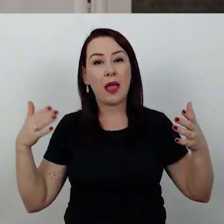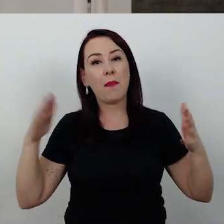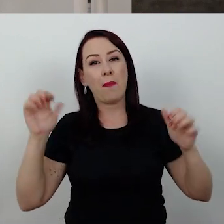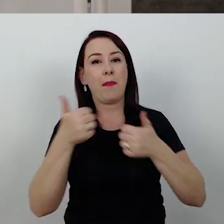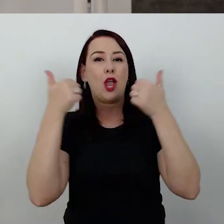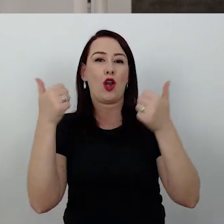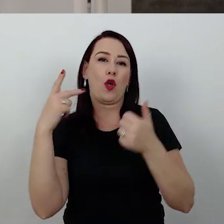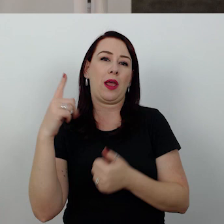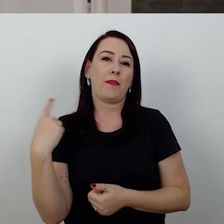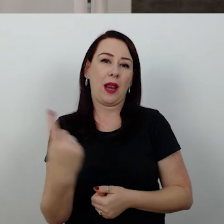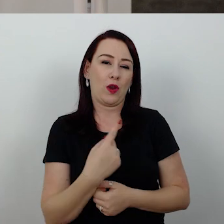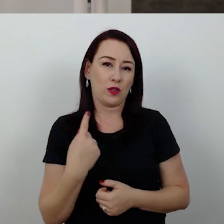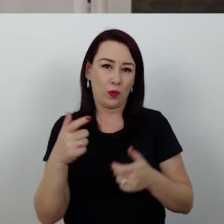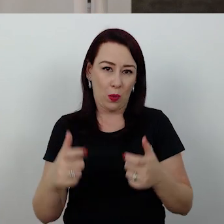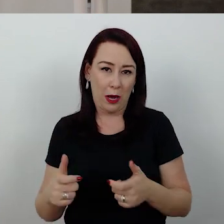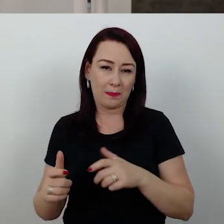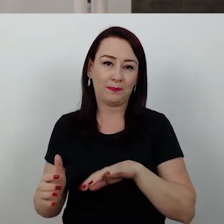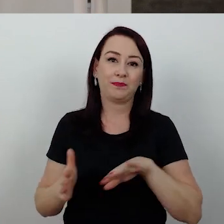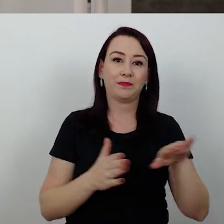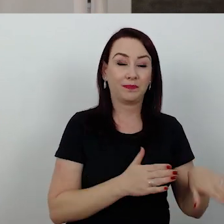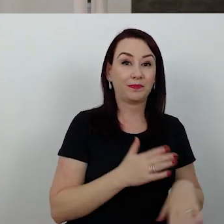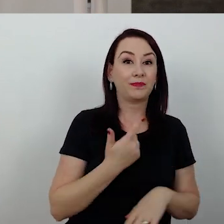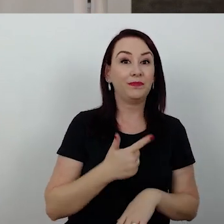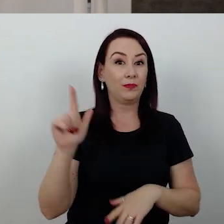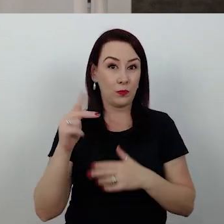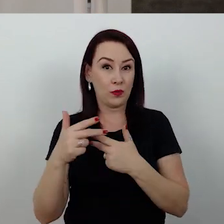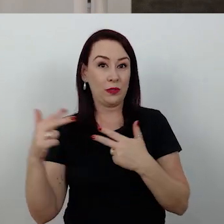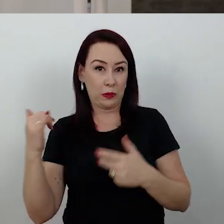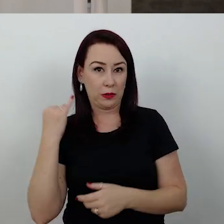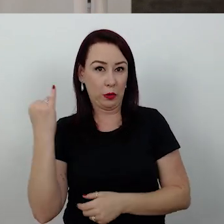toda a região. Outra coisa importante,